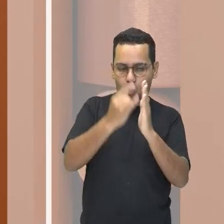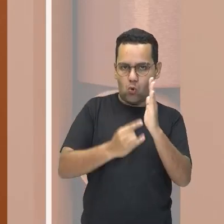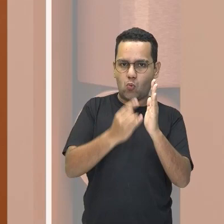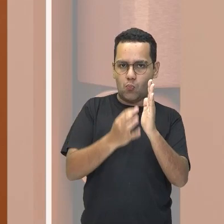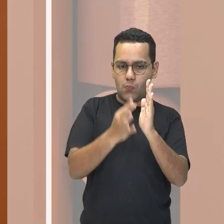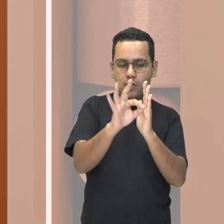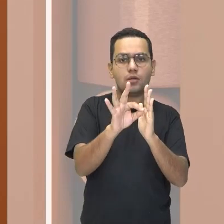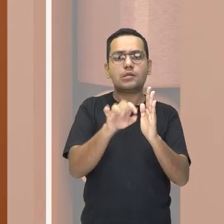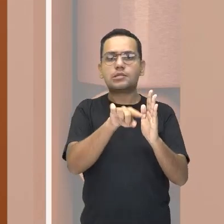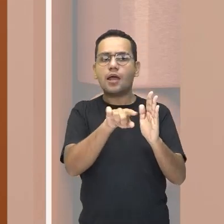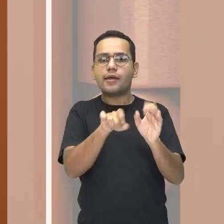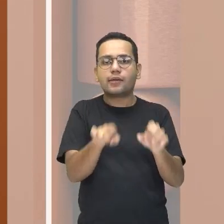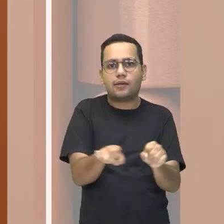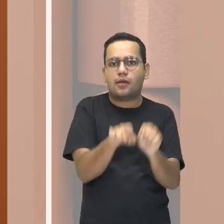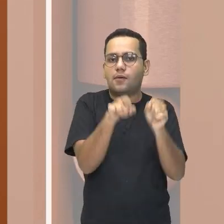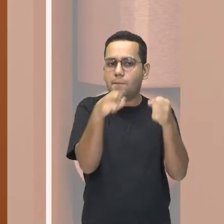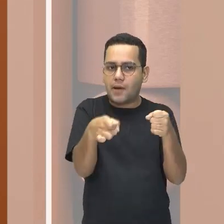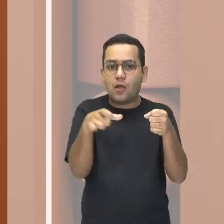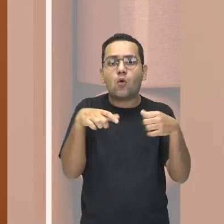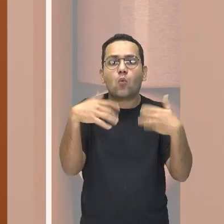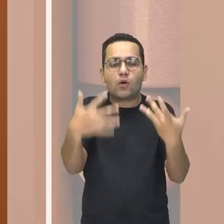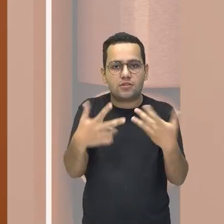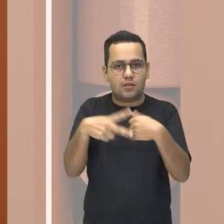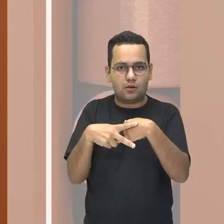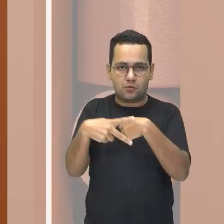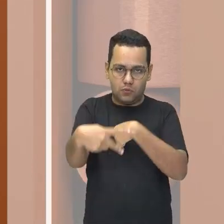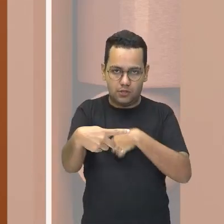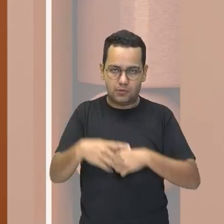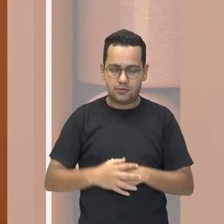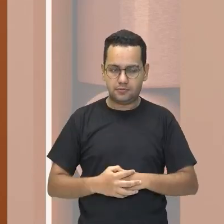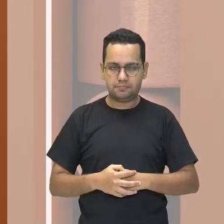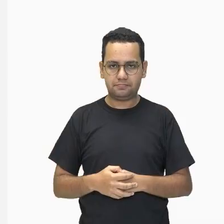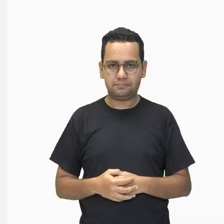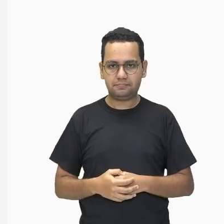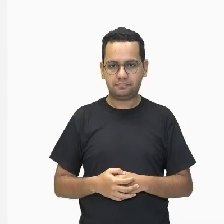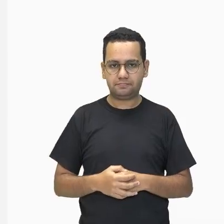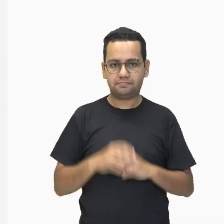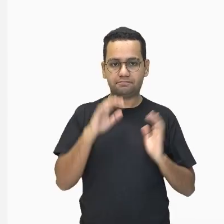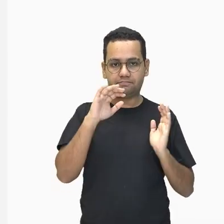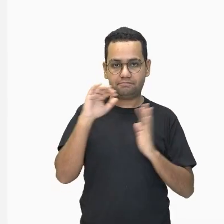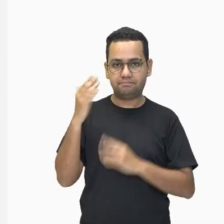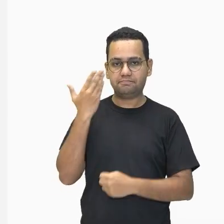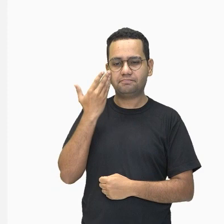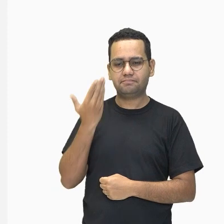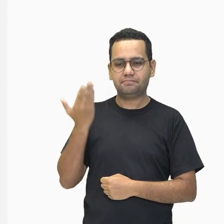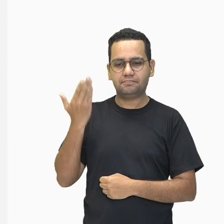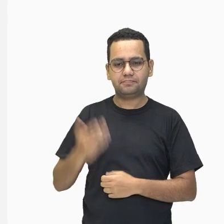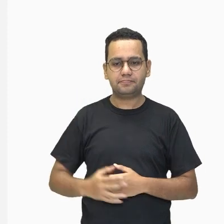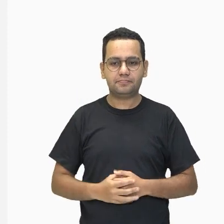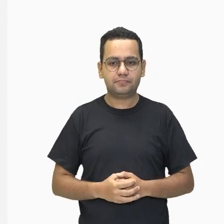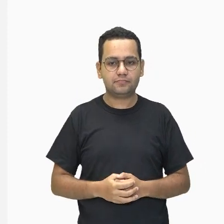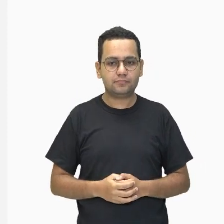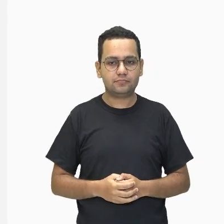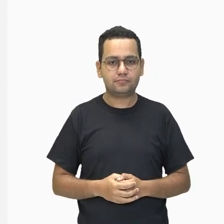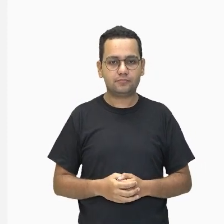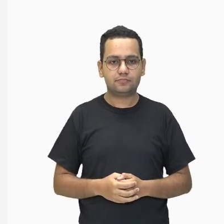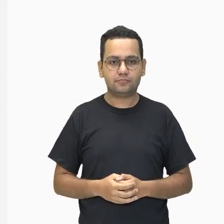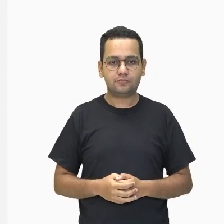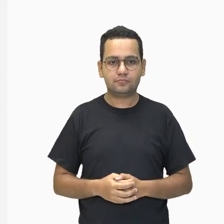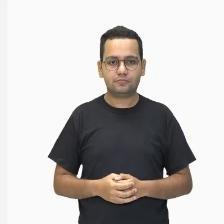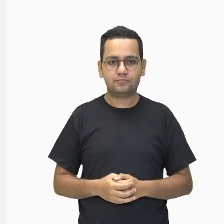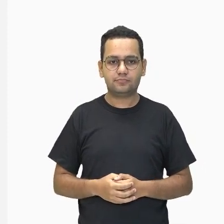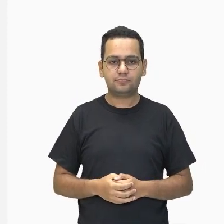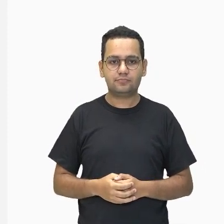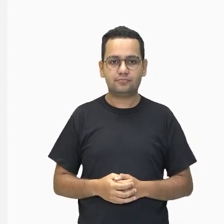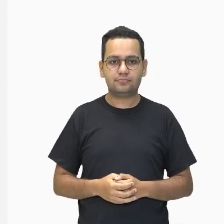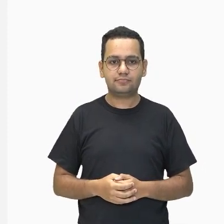viria a trazer em consequências para o conflito mundial. Vamos ao texto, vamos lá, galerinha, vamos refletir um pouquinho mais sobre o início do fim